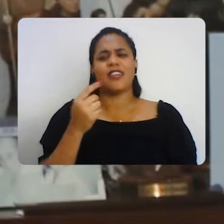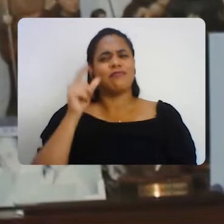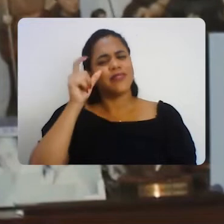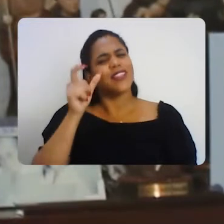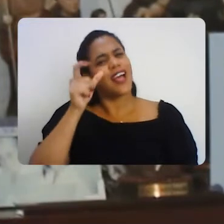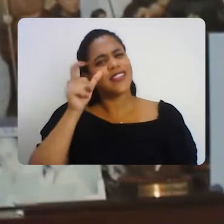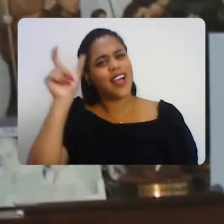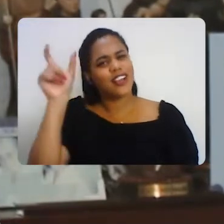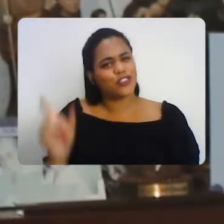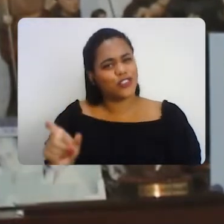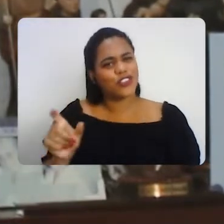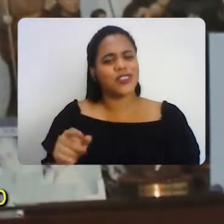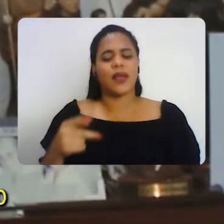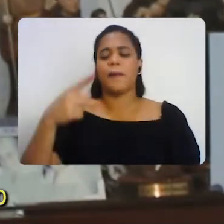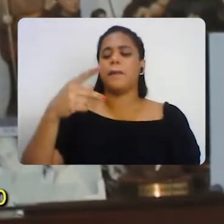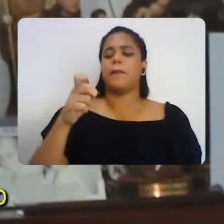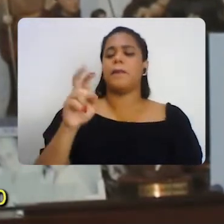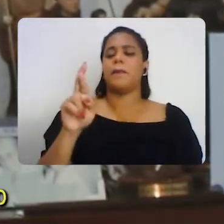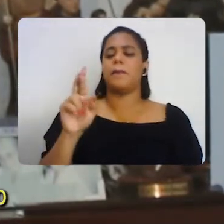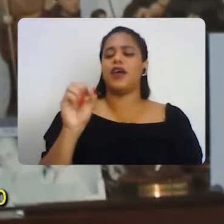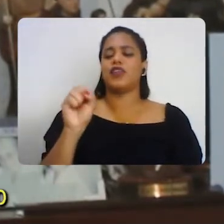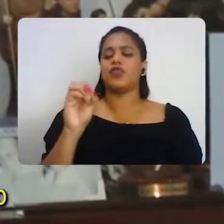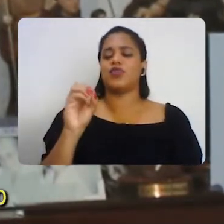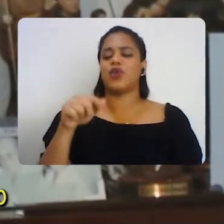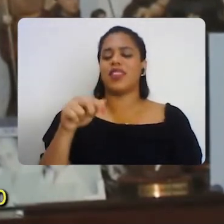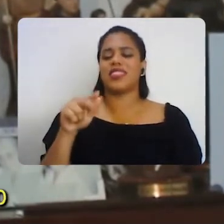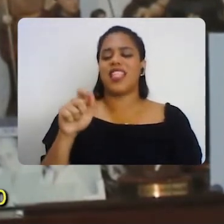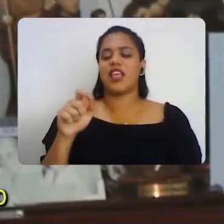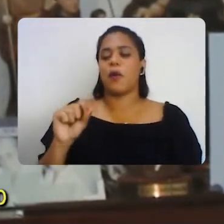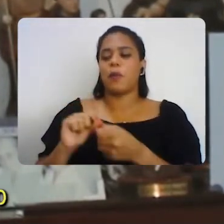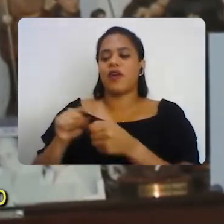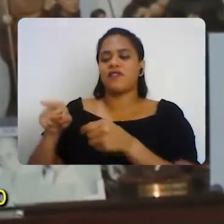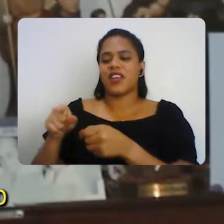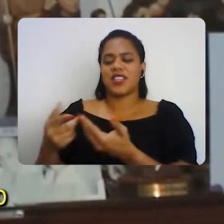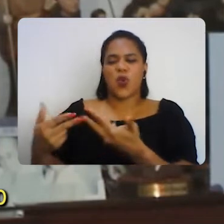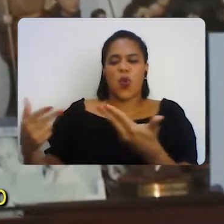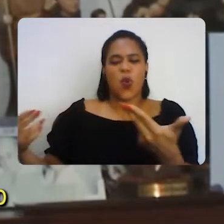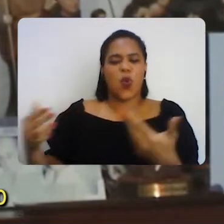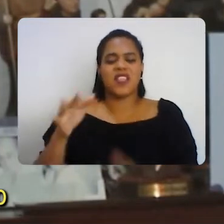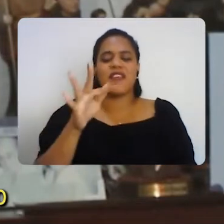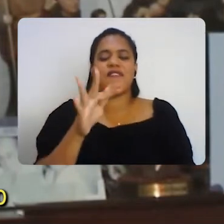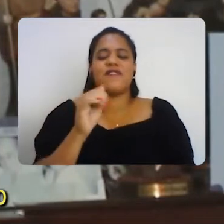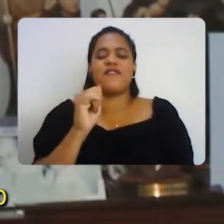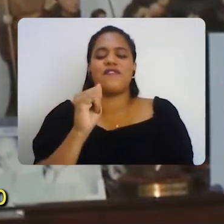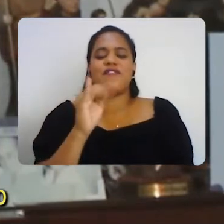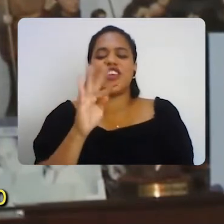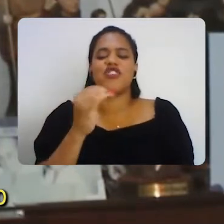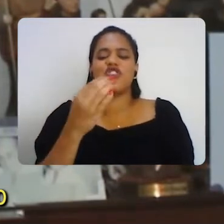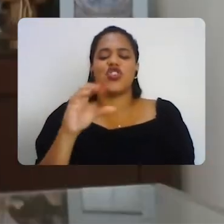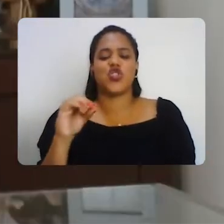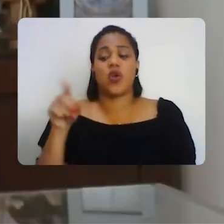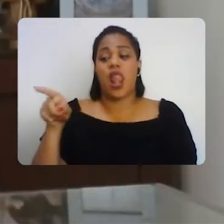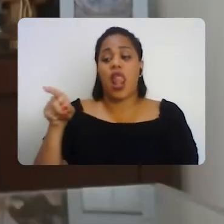personagem interessantíssima, porque é uma feiticeira assim que vive lá perdida no meio do